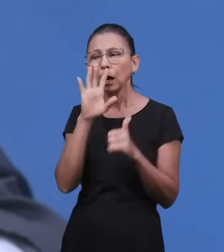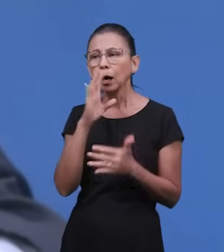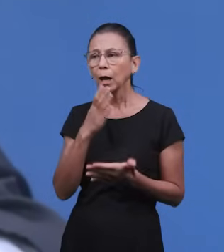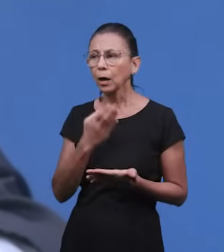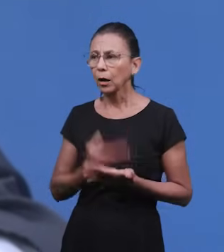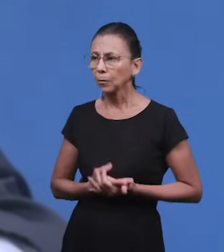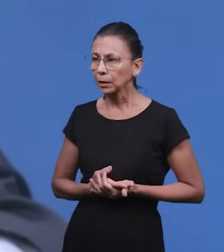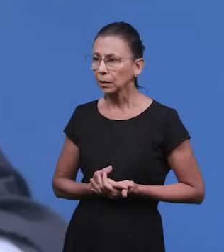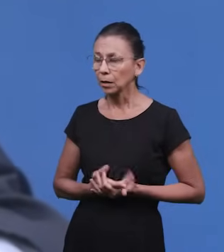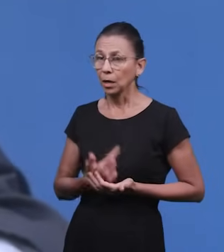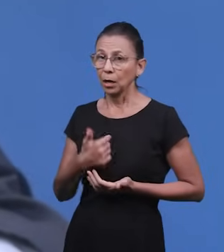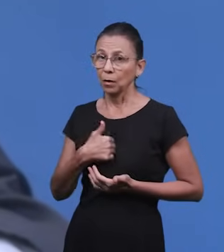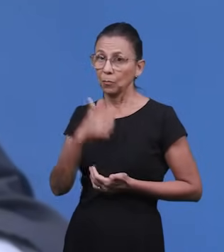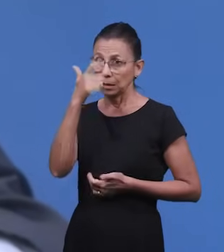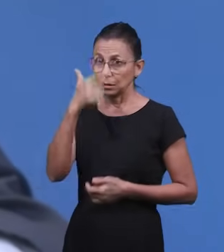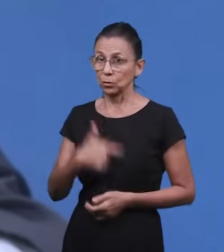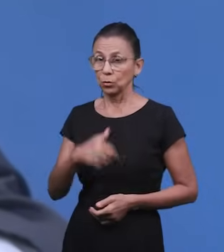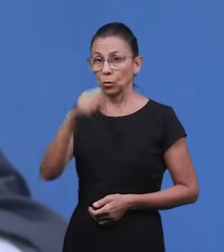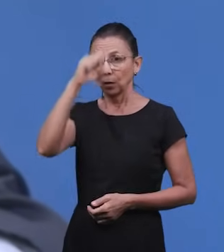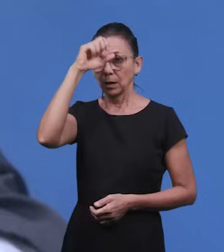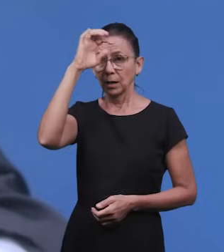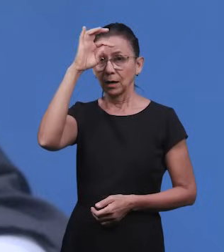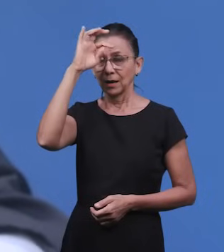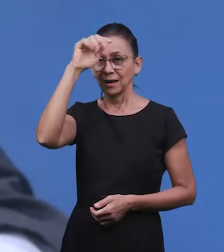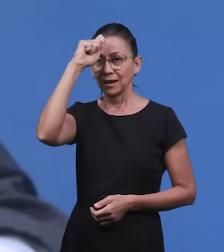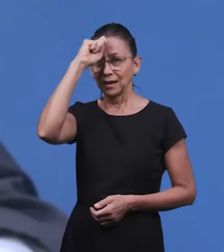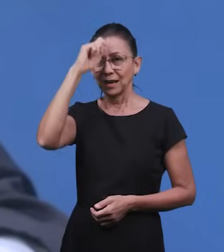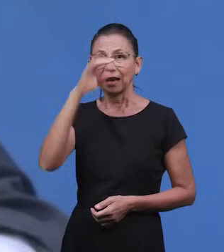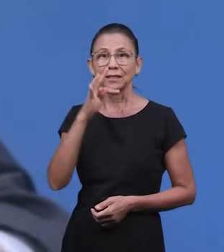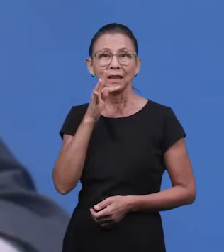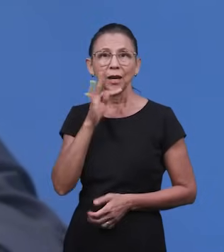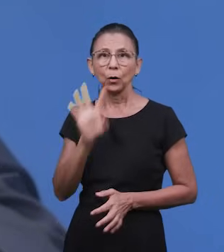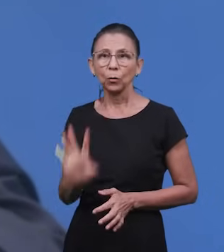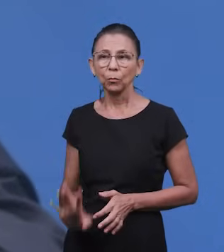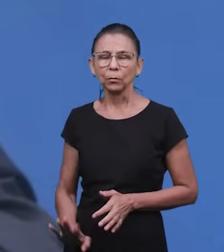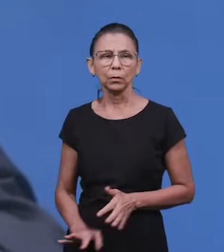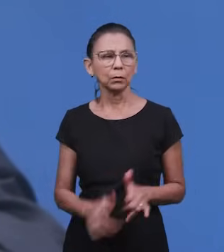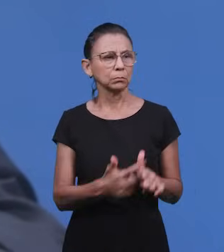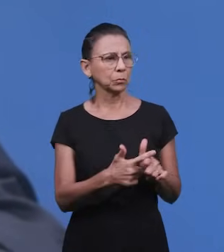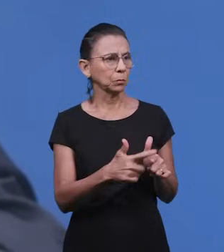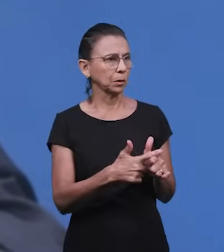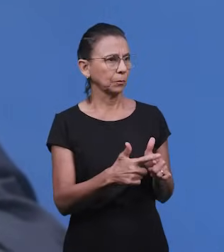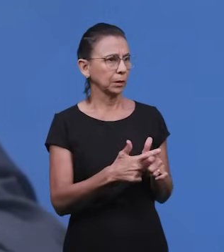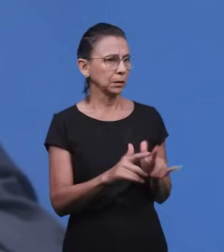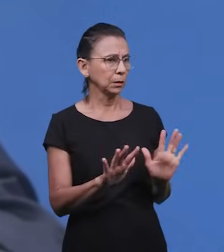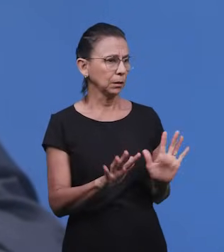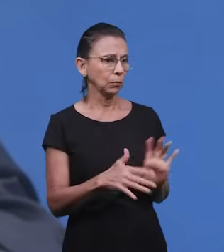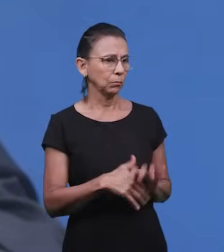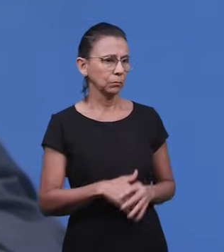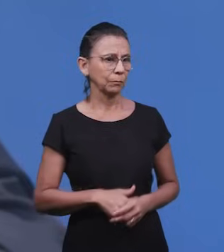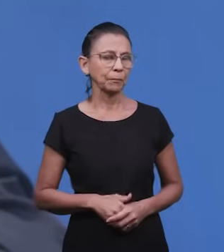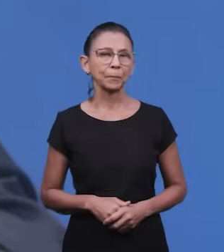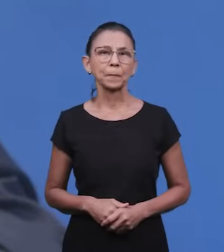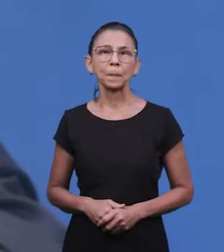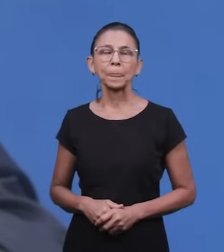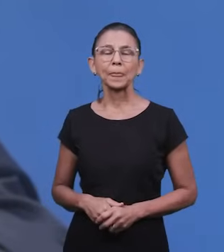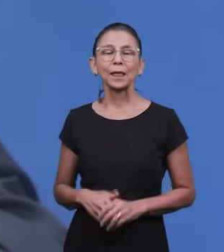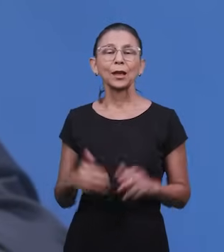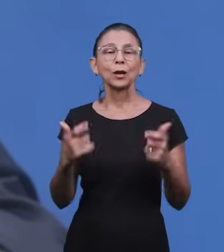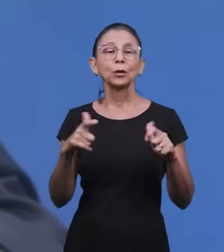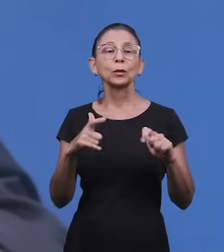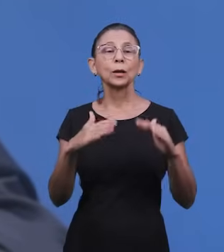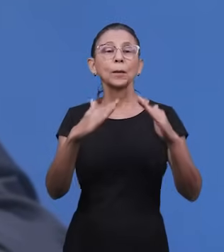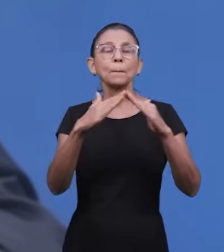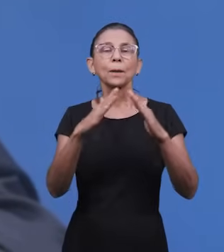fiquei maravilhado. Mas eu sou ateu. Eu falei, ué, não tem problema. O senhor mora em qual